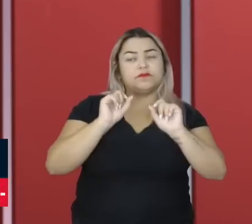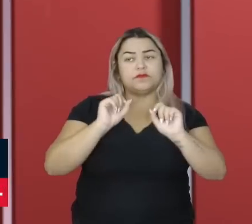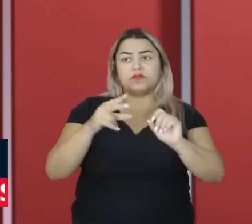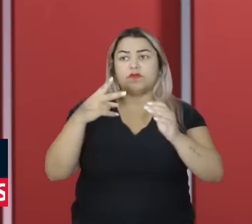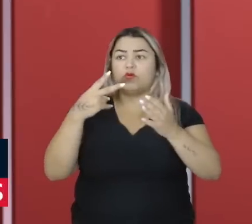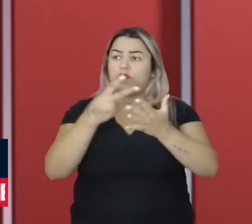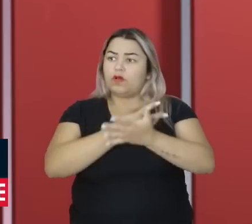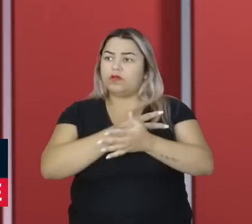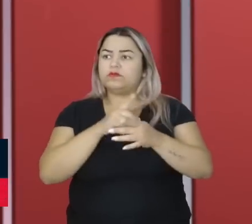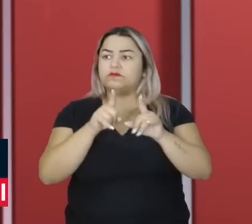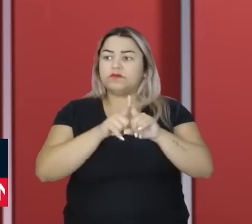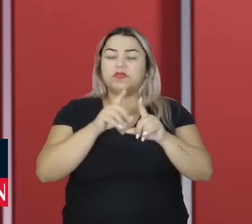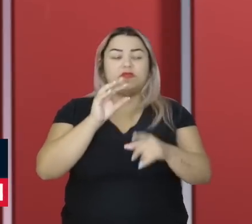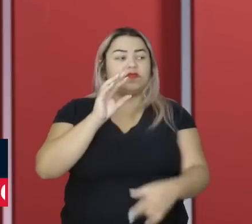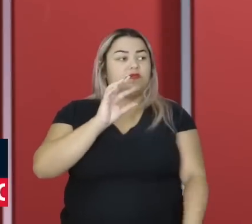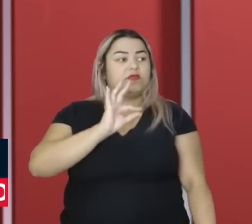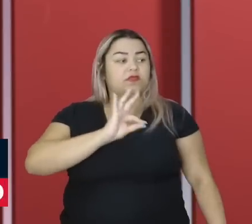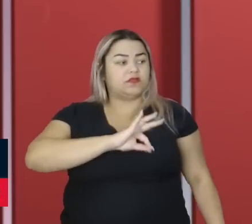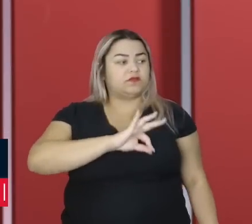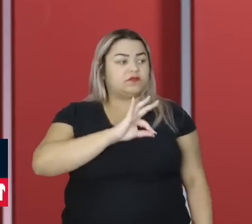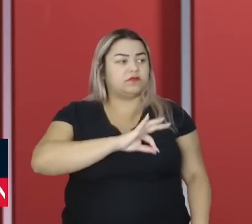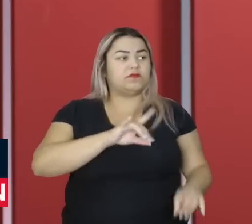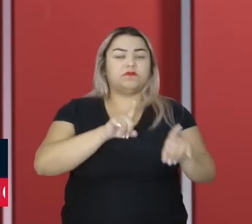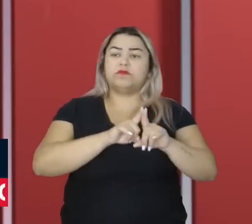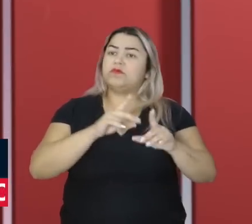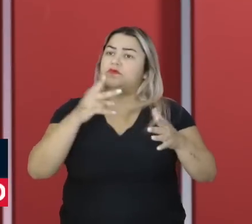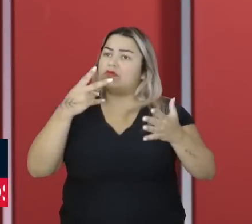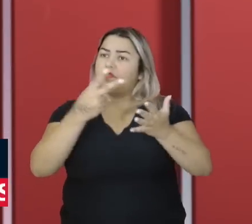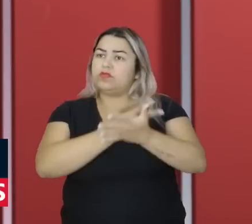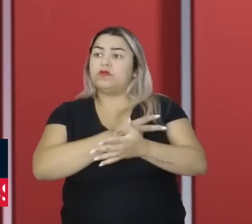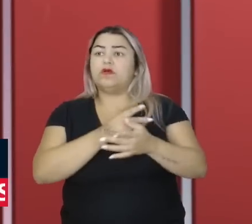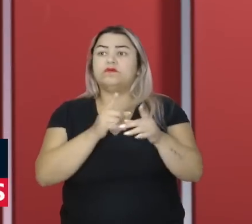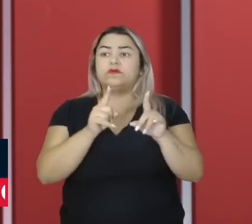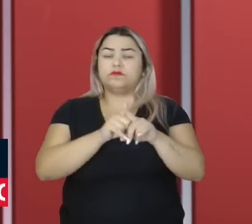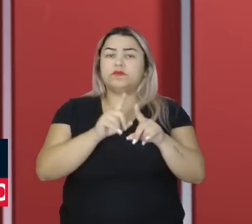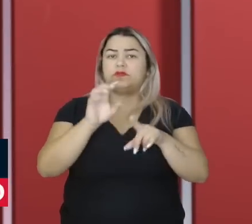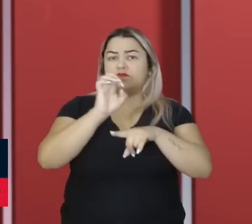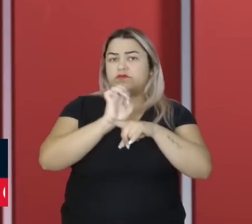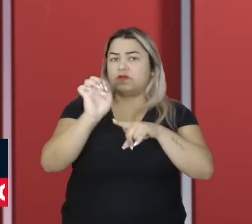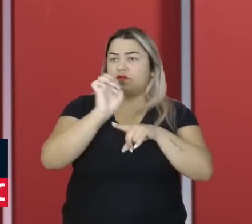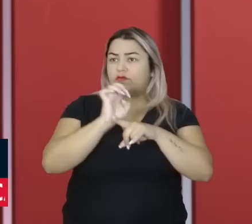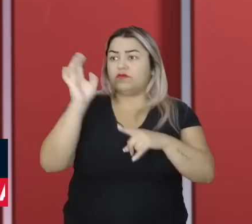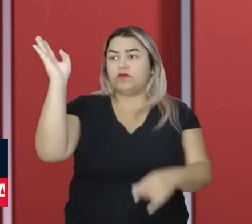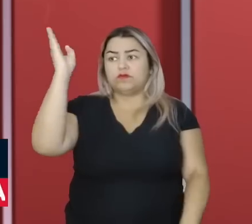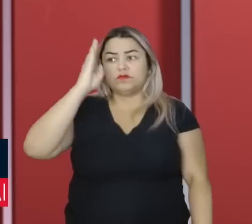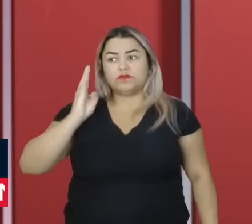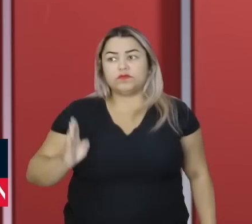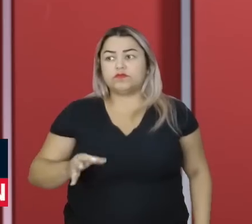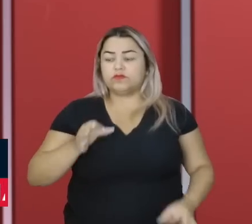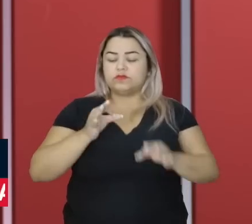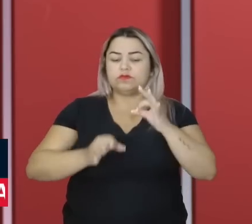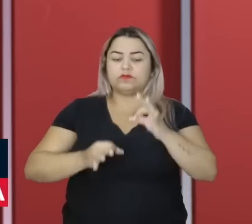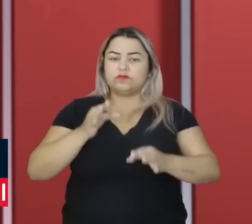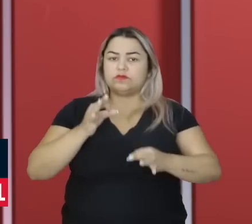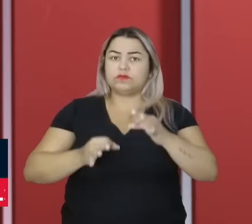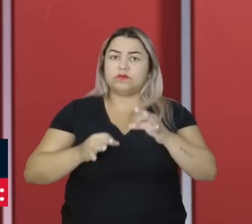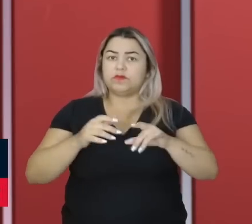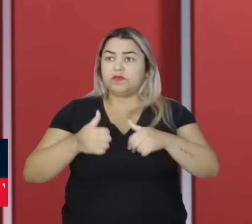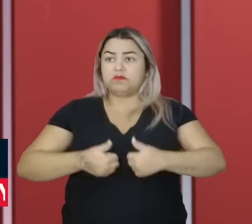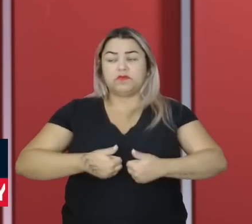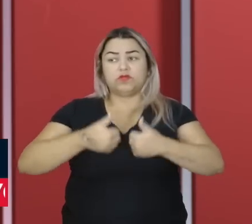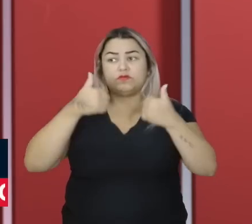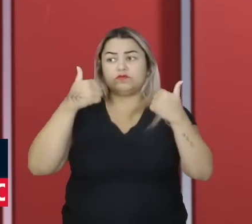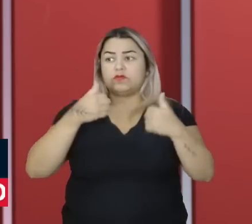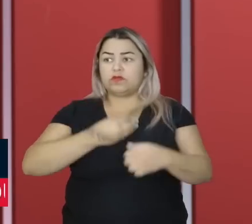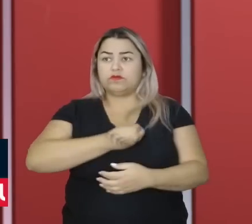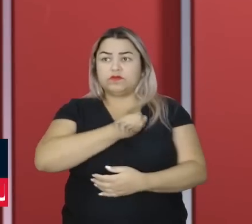sobre patrimônio e renda, porque isso pode aumentar os recursos também para o Estado brasileiro e trazer justiça tributária, melhorando as condições de